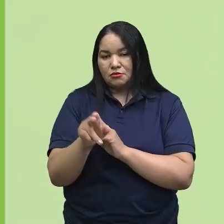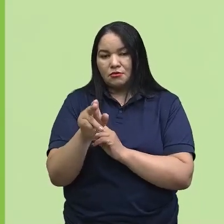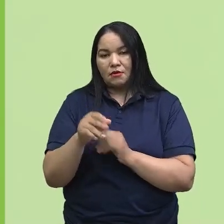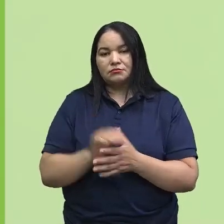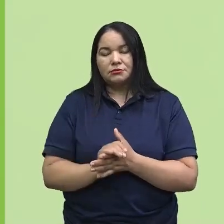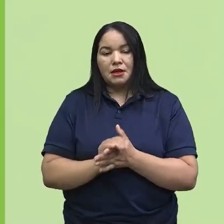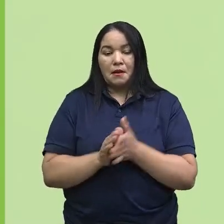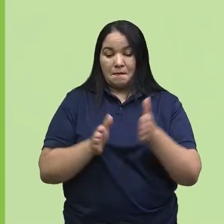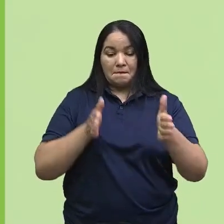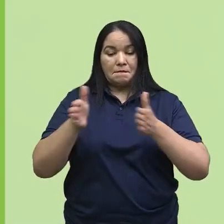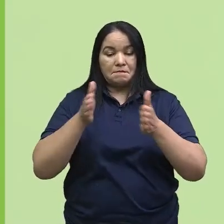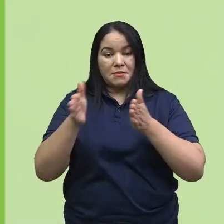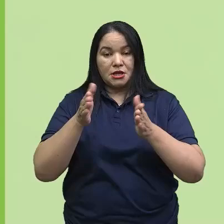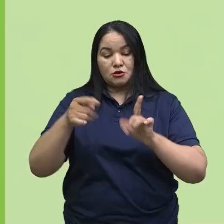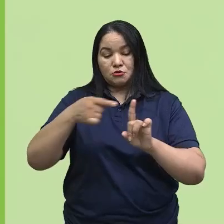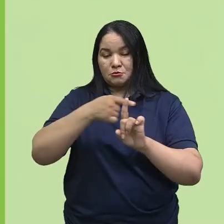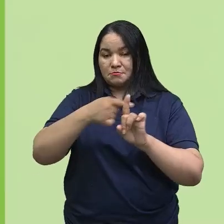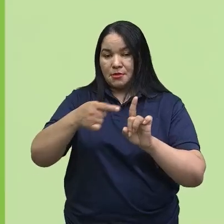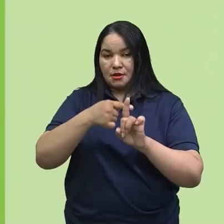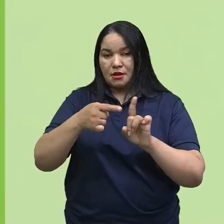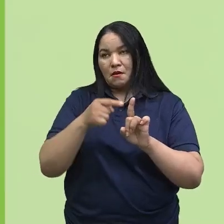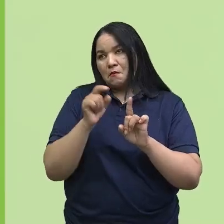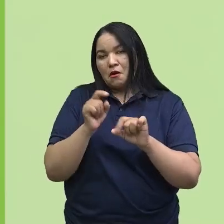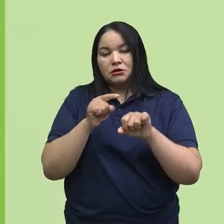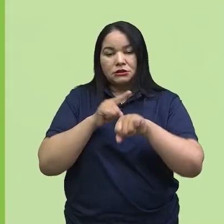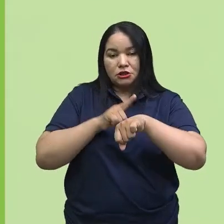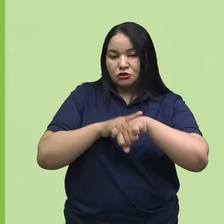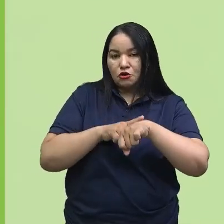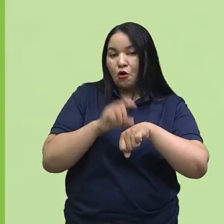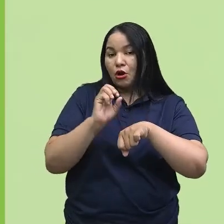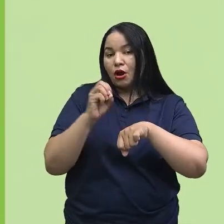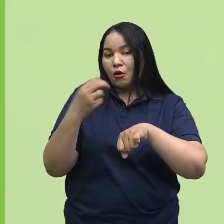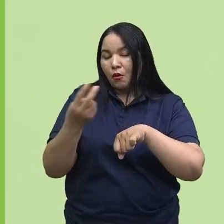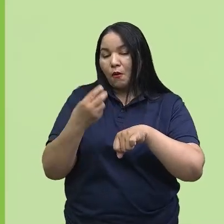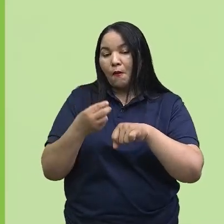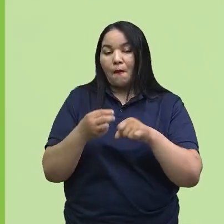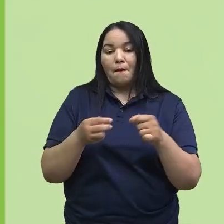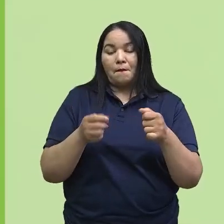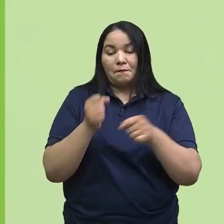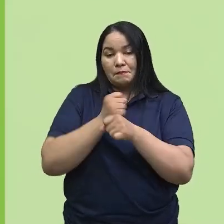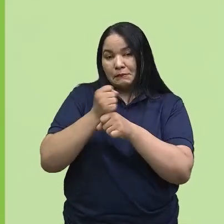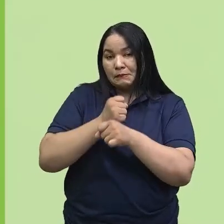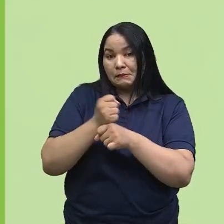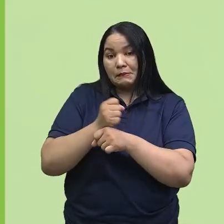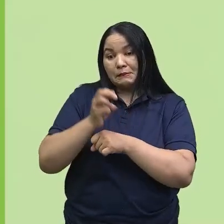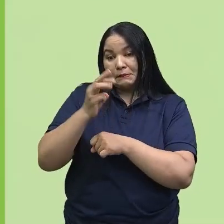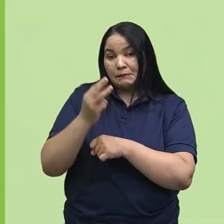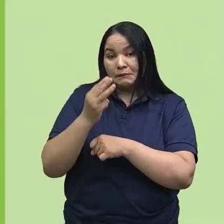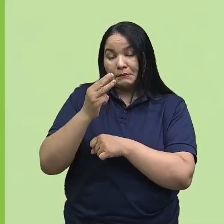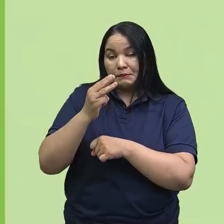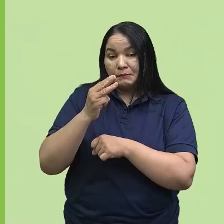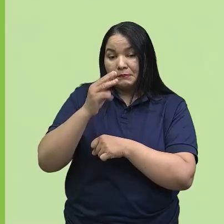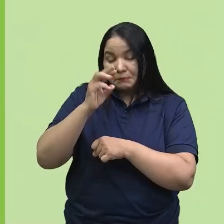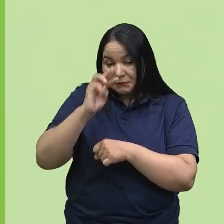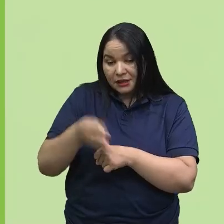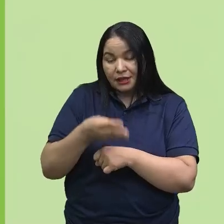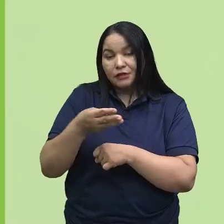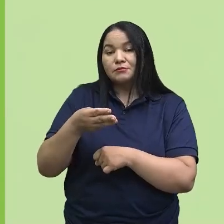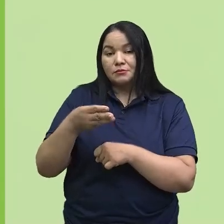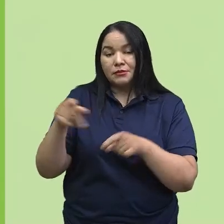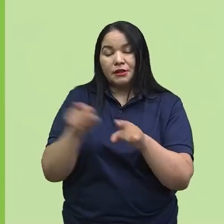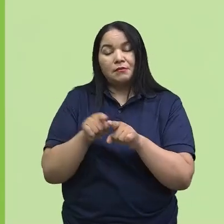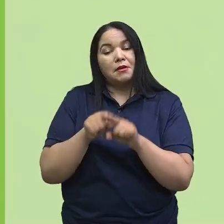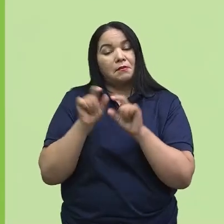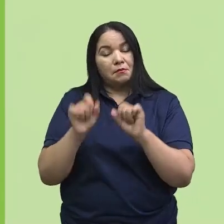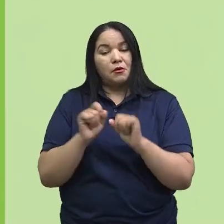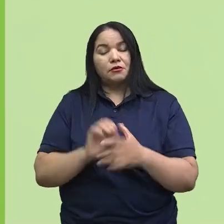período de meia-vida, que seja de horas ou de milênios, metade daquele material vai ter, né, decaído, que a gente chama, né?